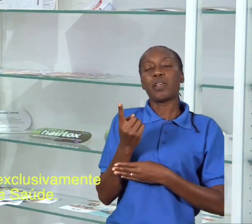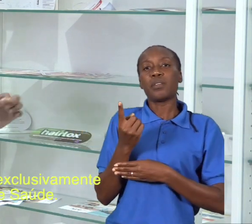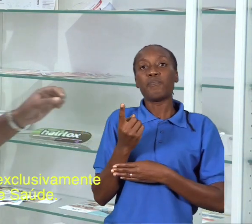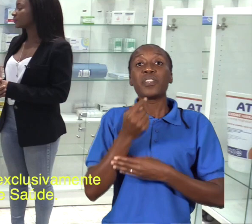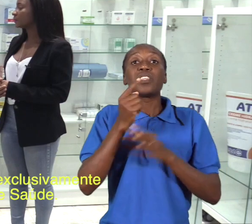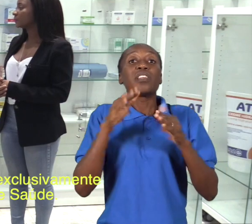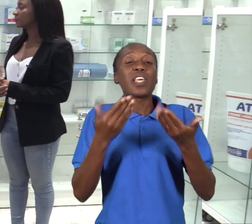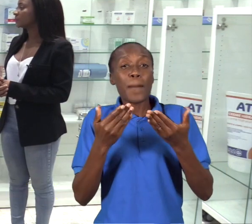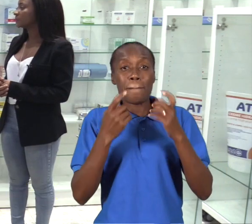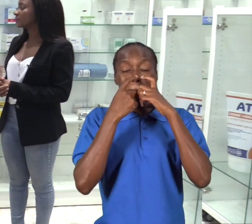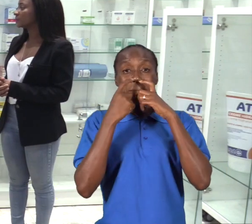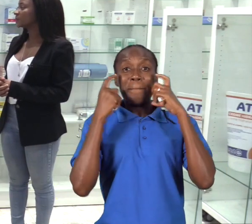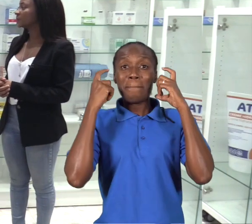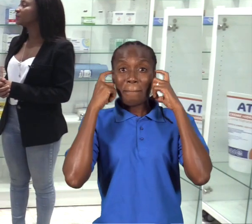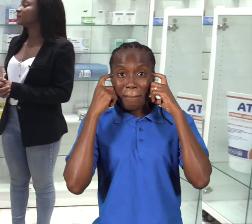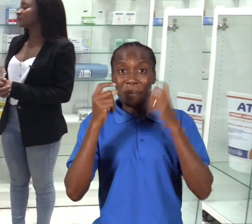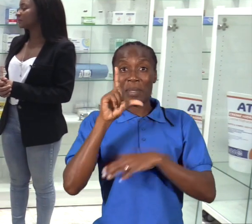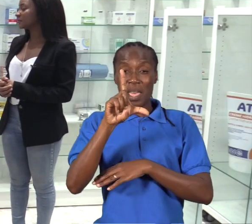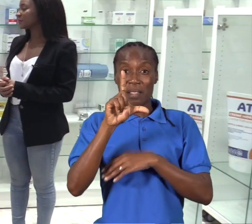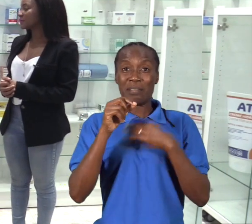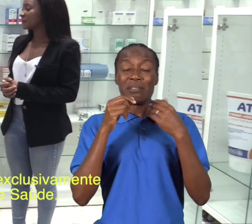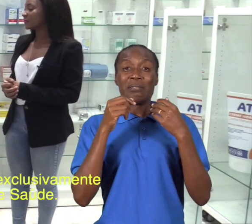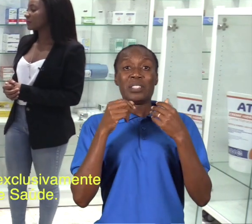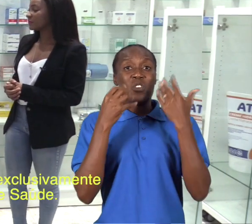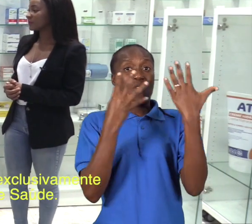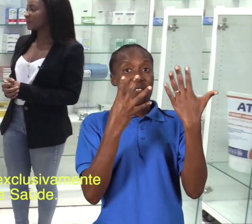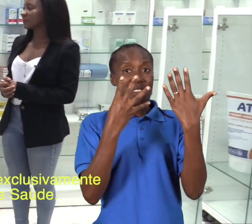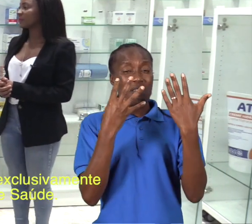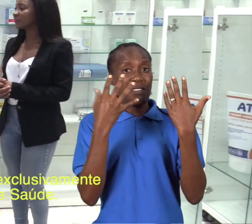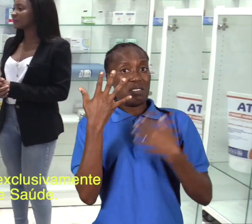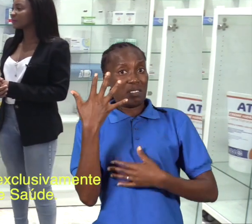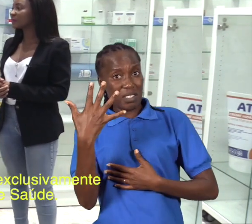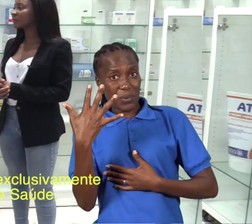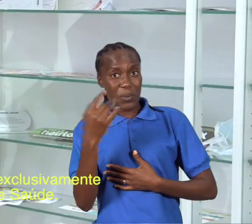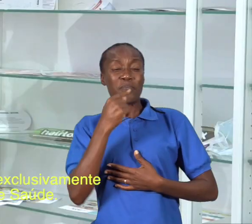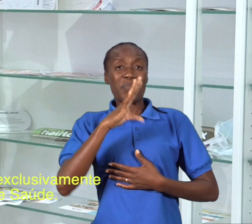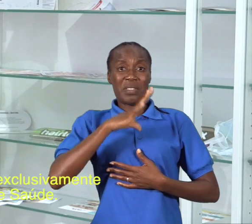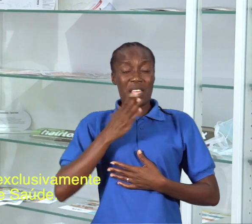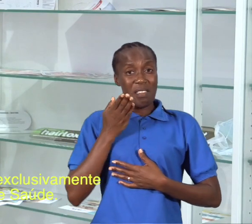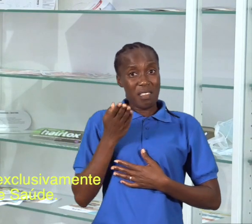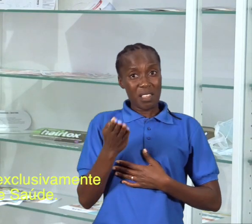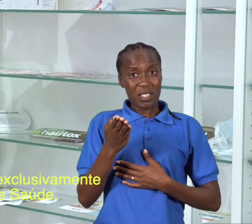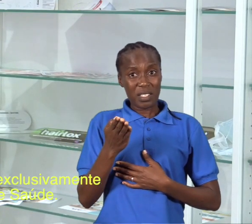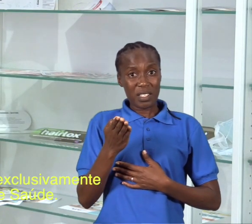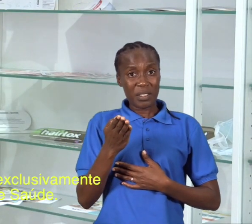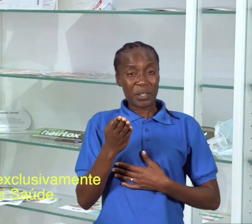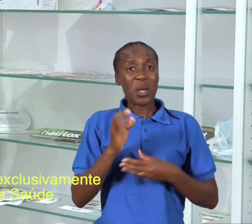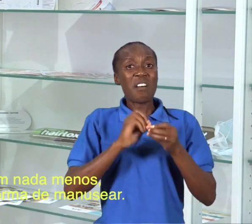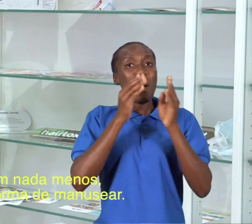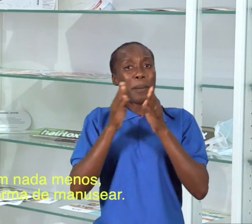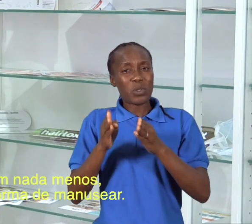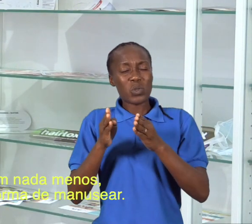as máscaras N95, que são exclusivamente para o pessoal de saúde.